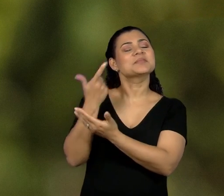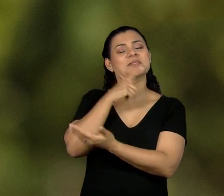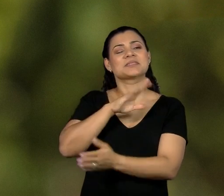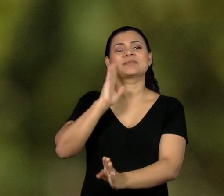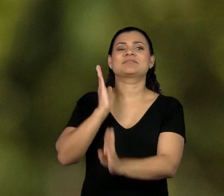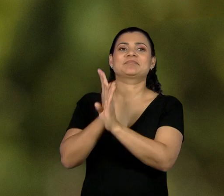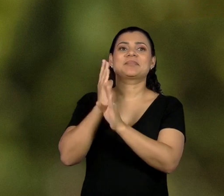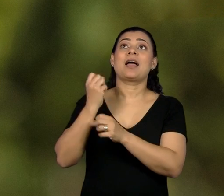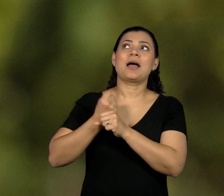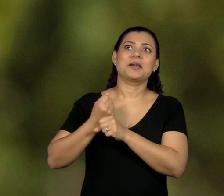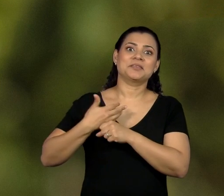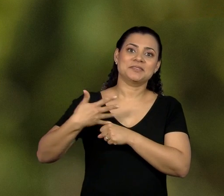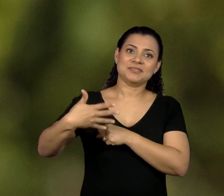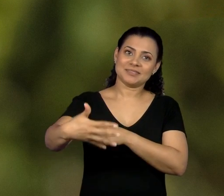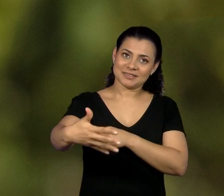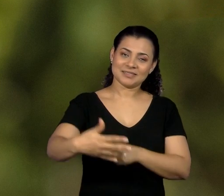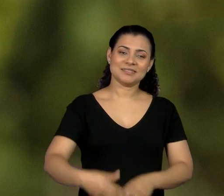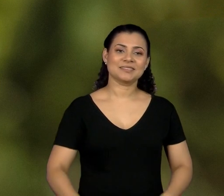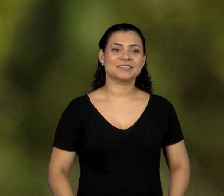bem depois, né?